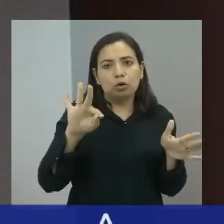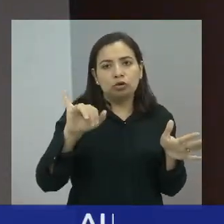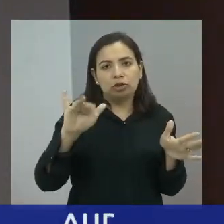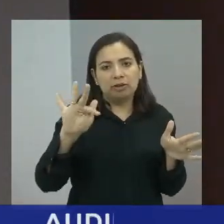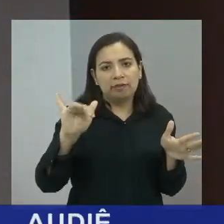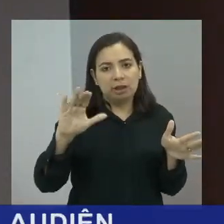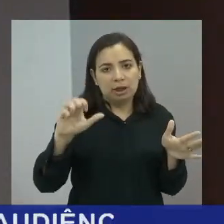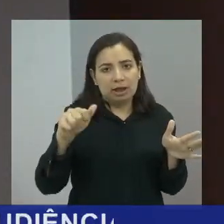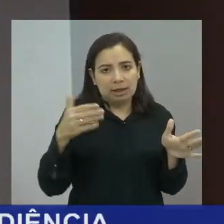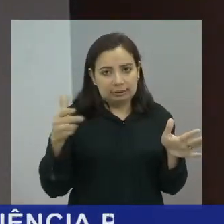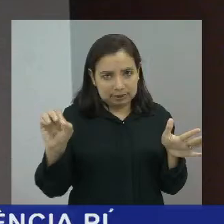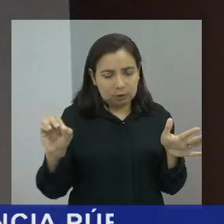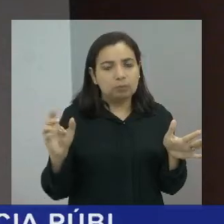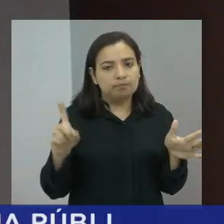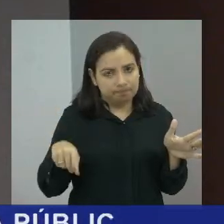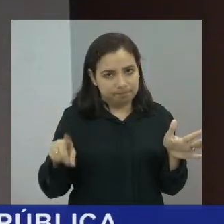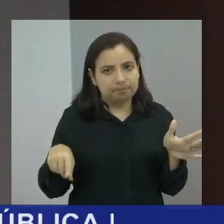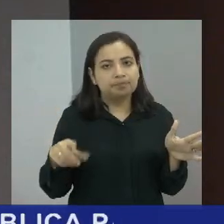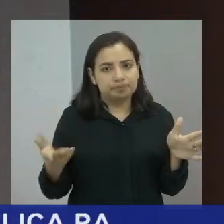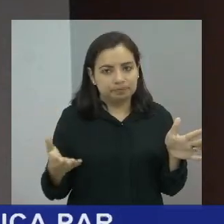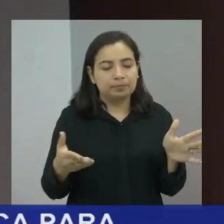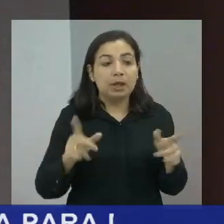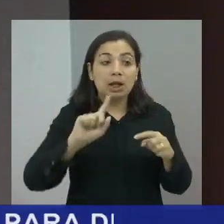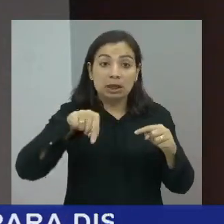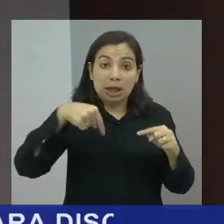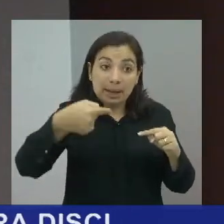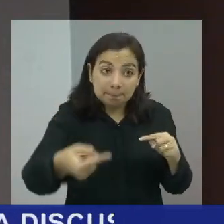Pode passar para o próximo.